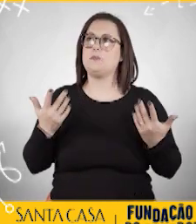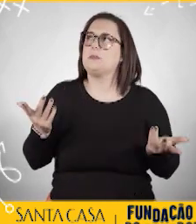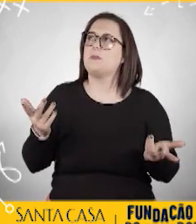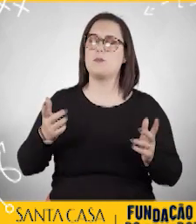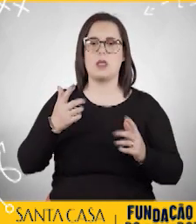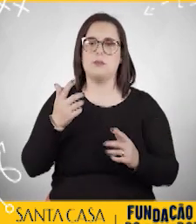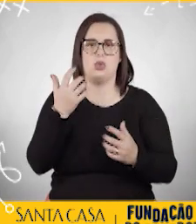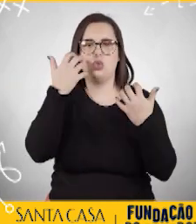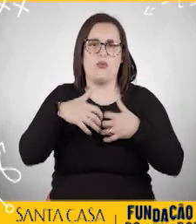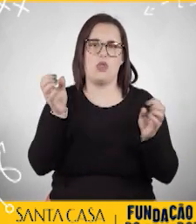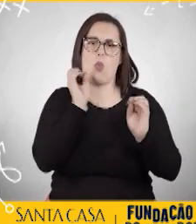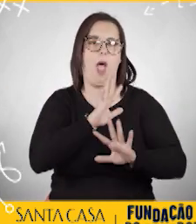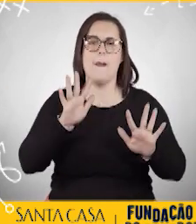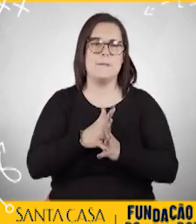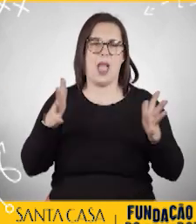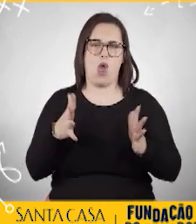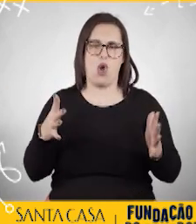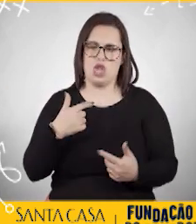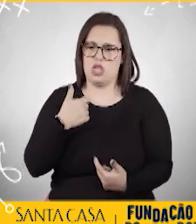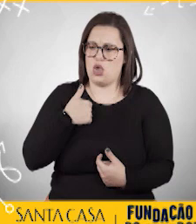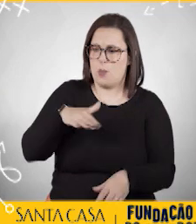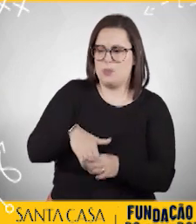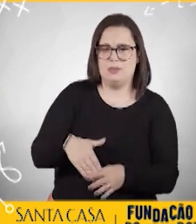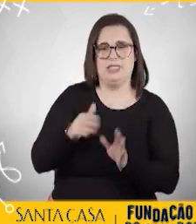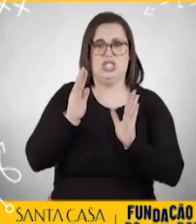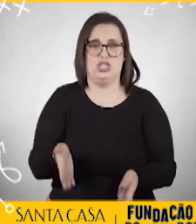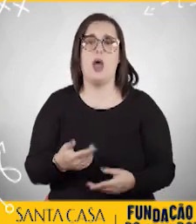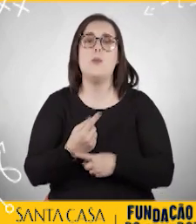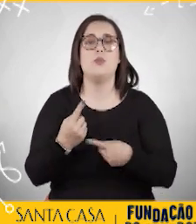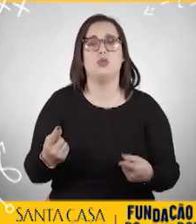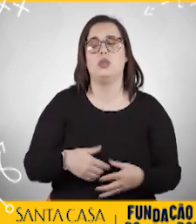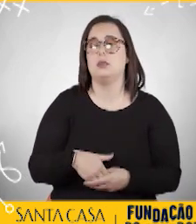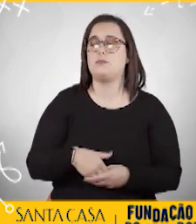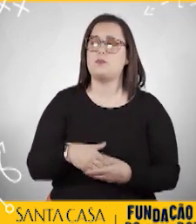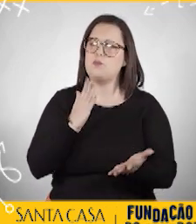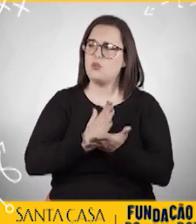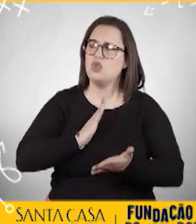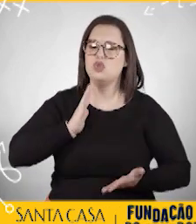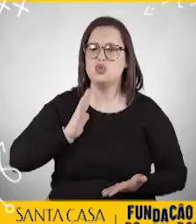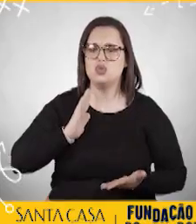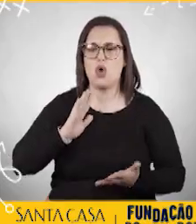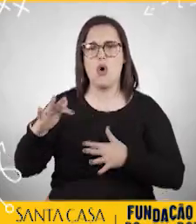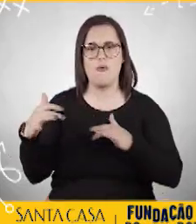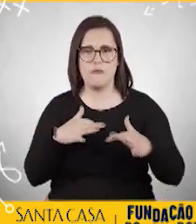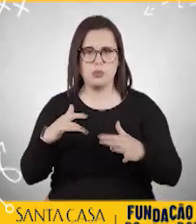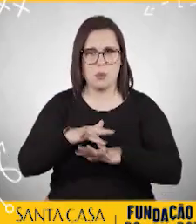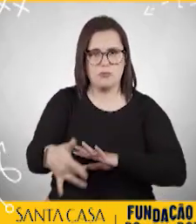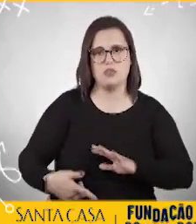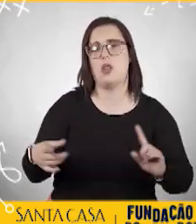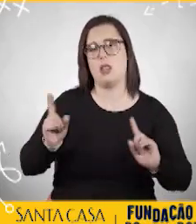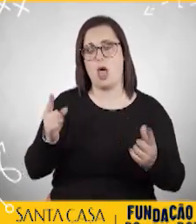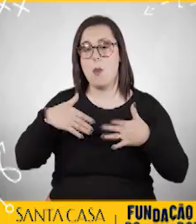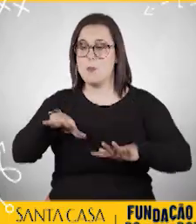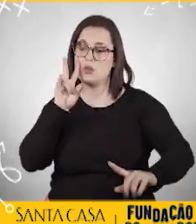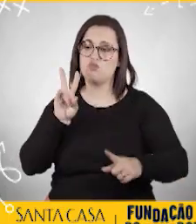é, sem dúvida nenhuma, das maiores que eu já participei, porque não visa somente o futebol